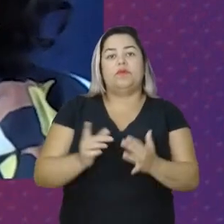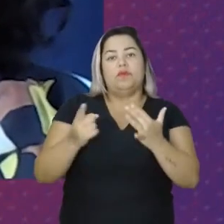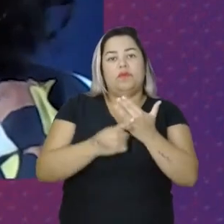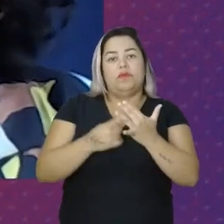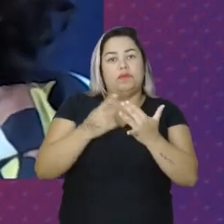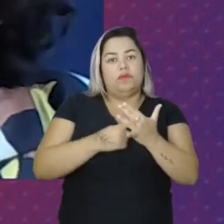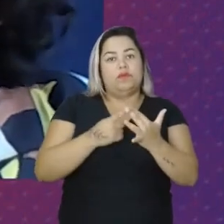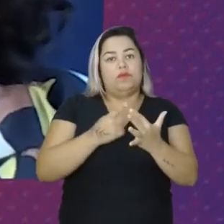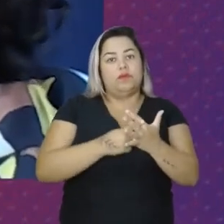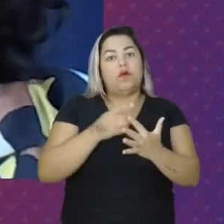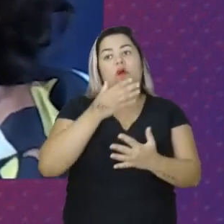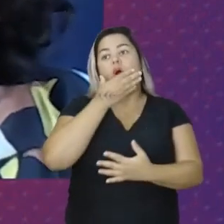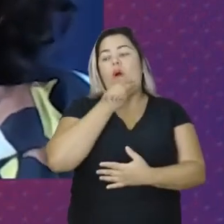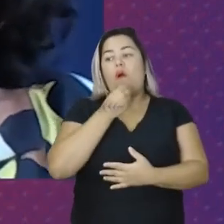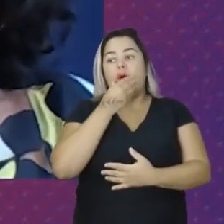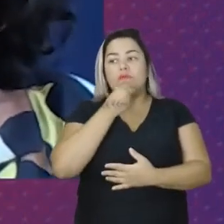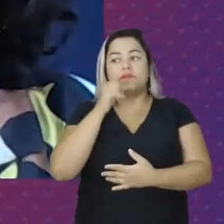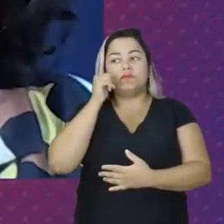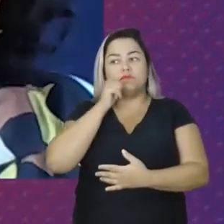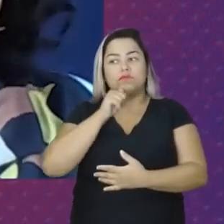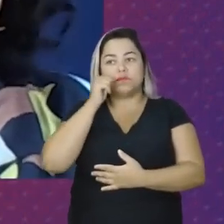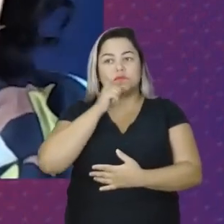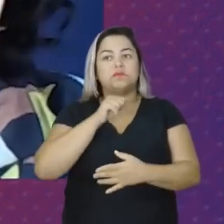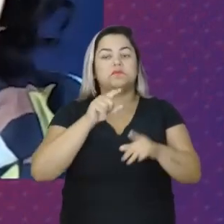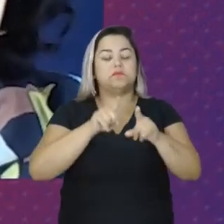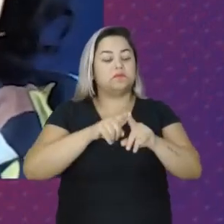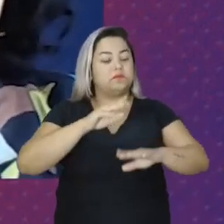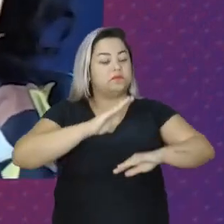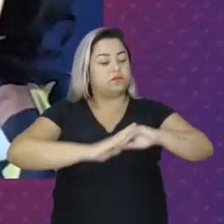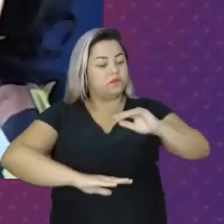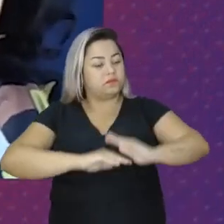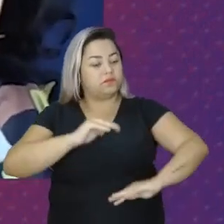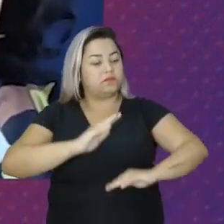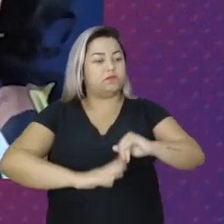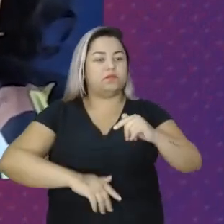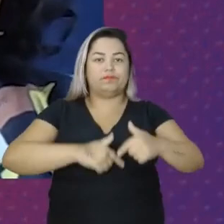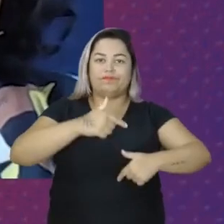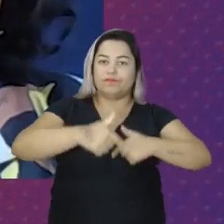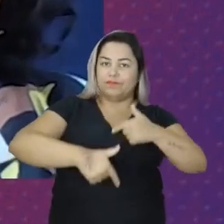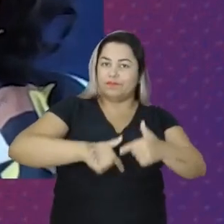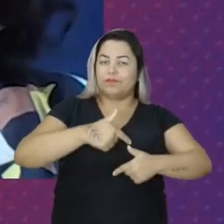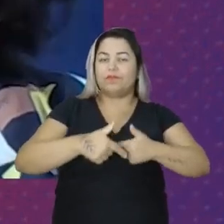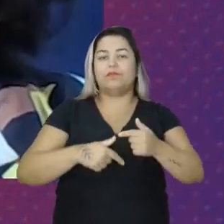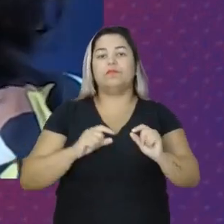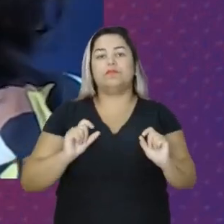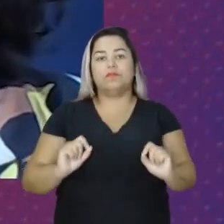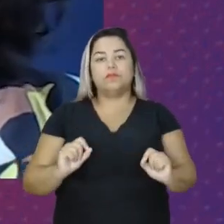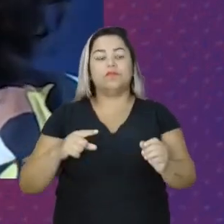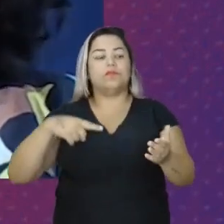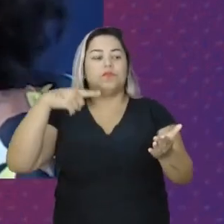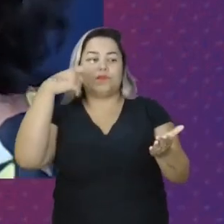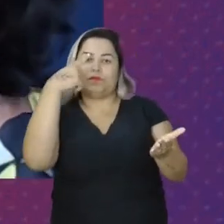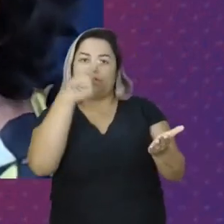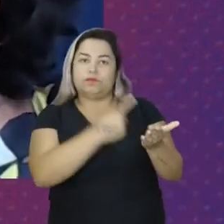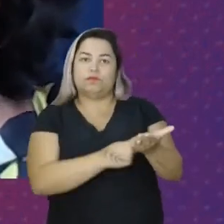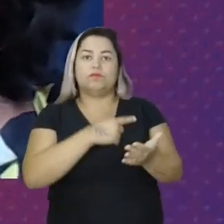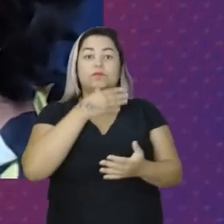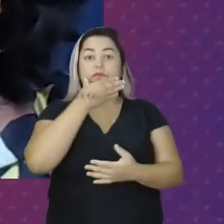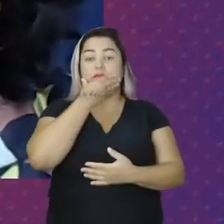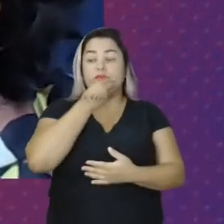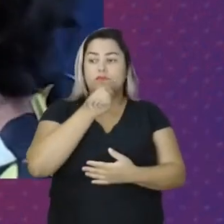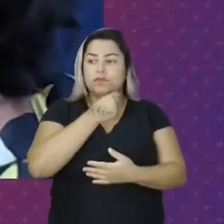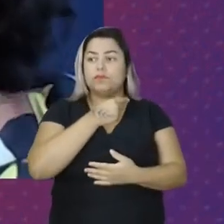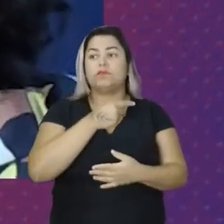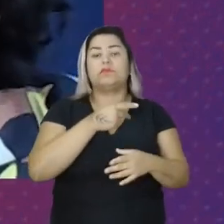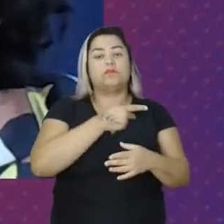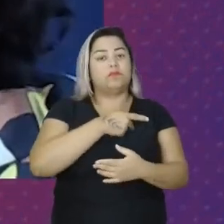e mulheres que exercem a mesma função no trabalho. Então, esse é um compromisso que o presidente